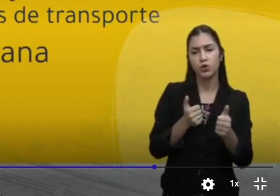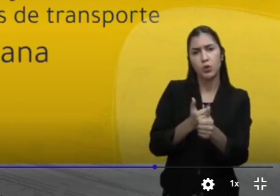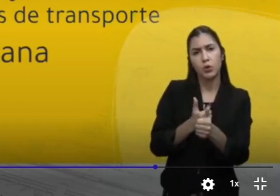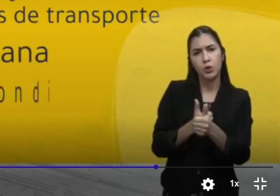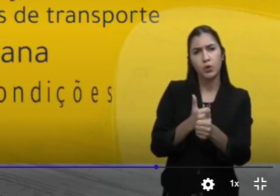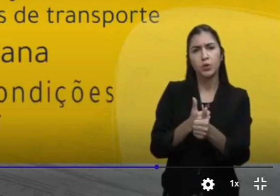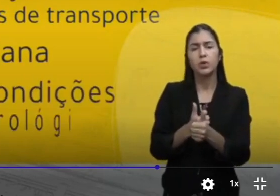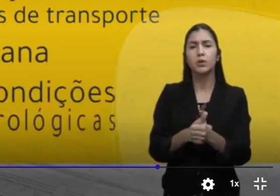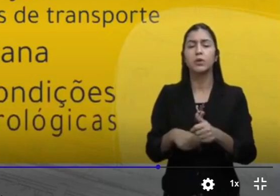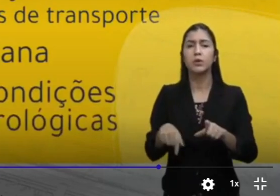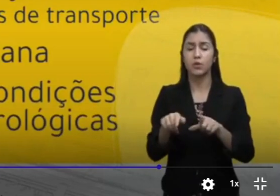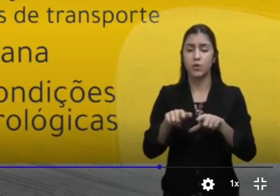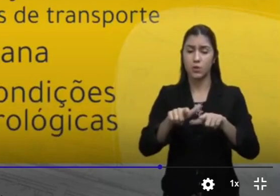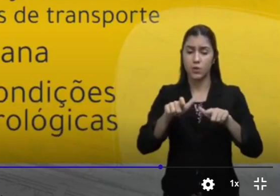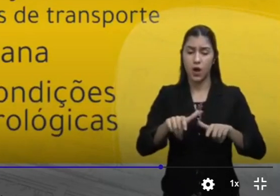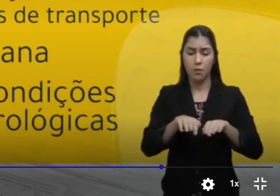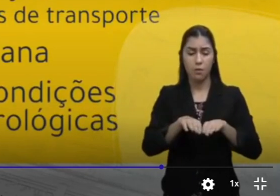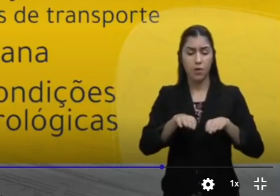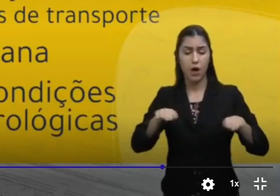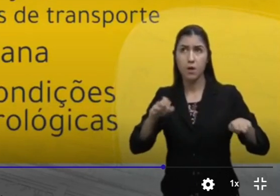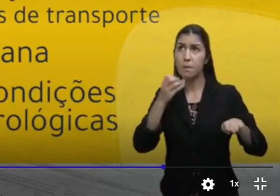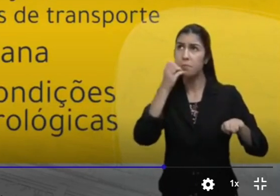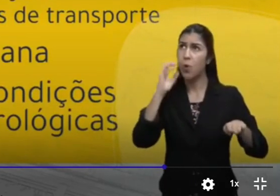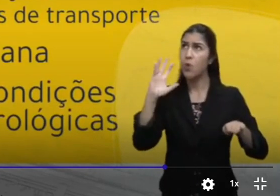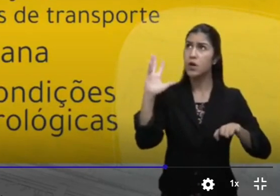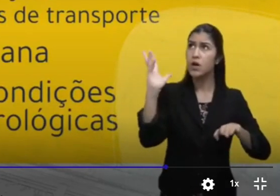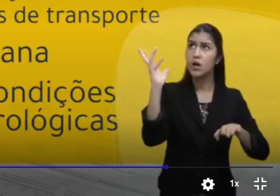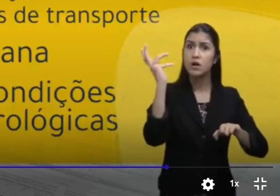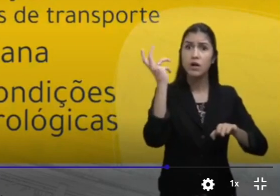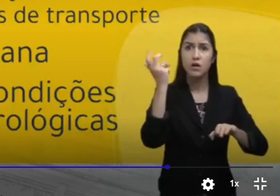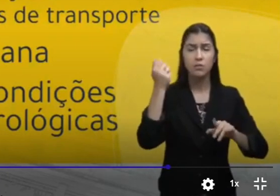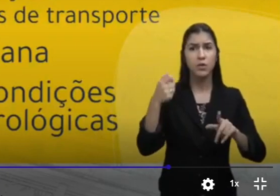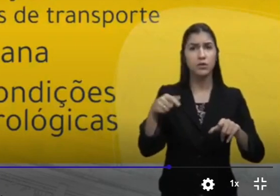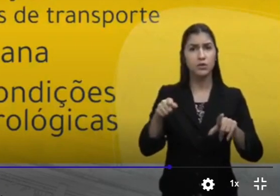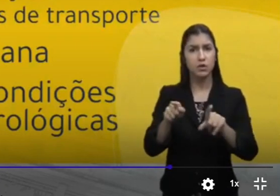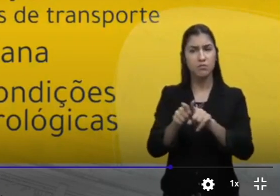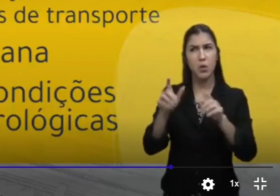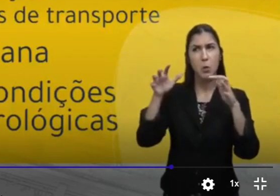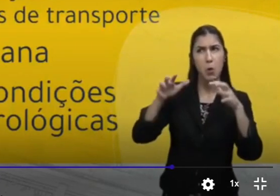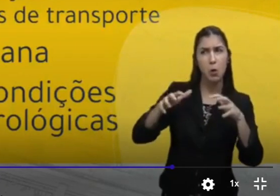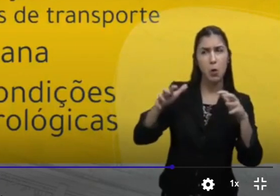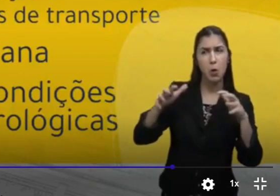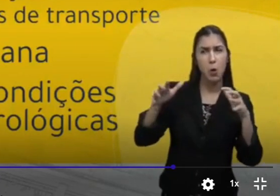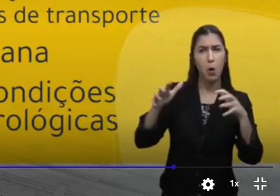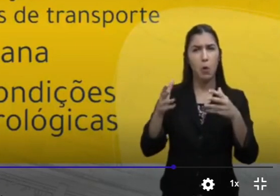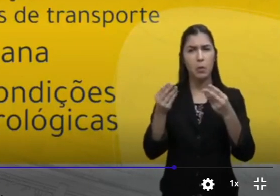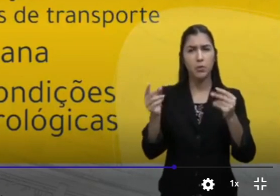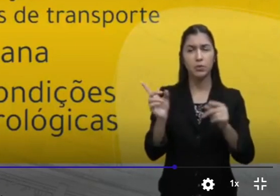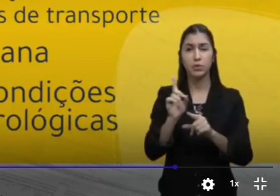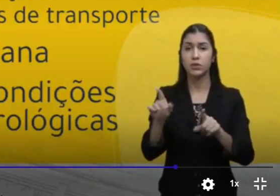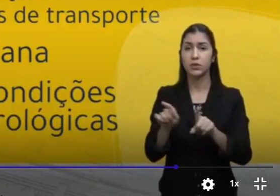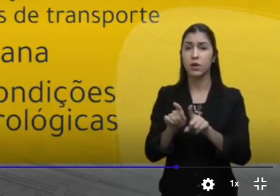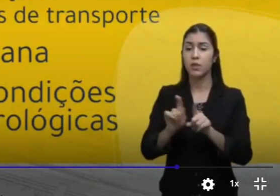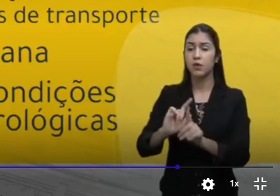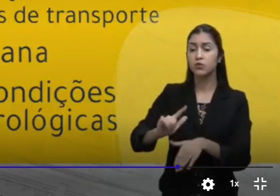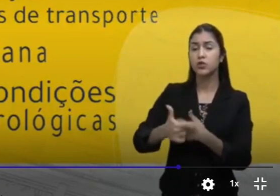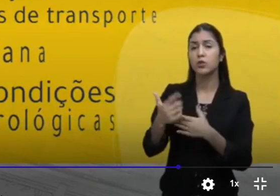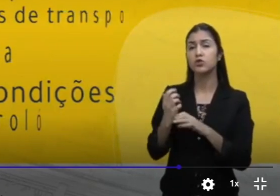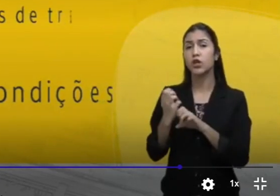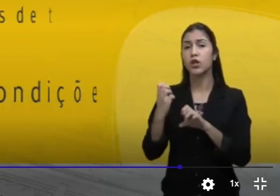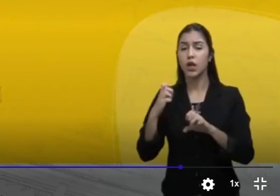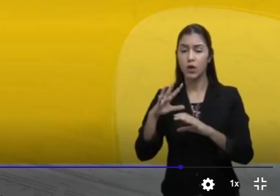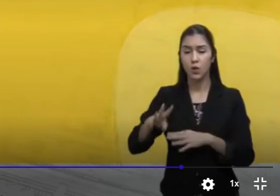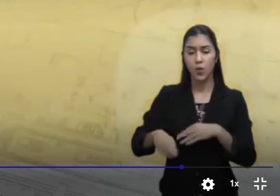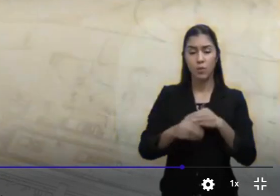plana e em boas condições meteorológicas. Além disso, uma das funções do engenheiro é englobar na